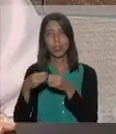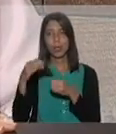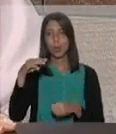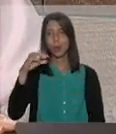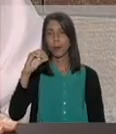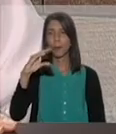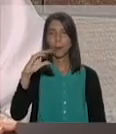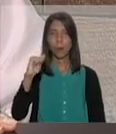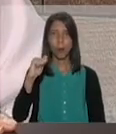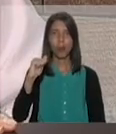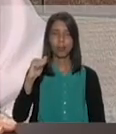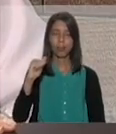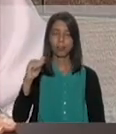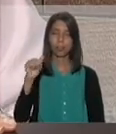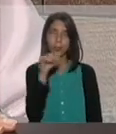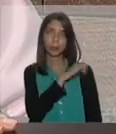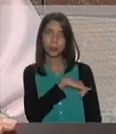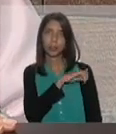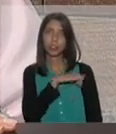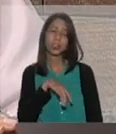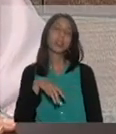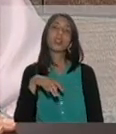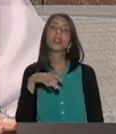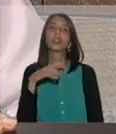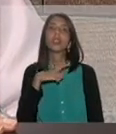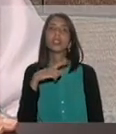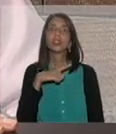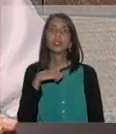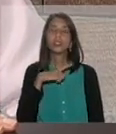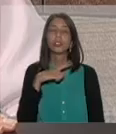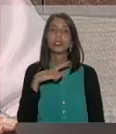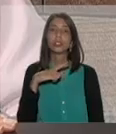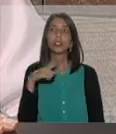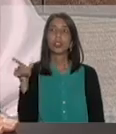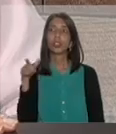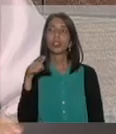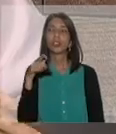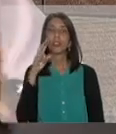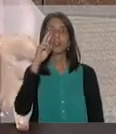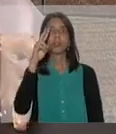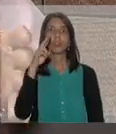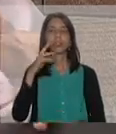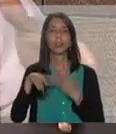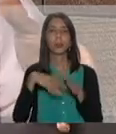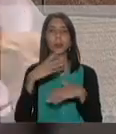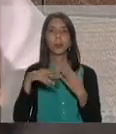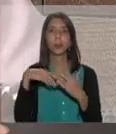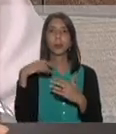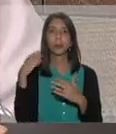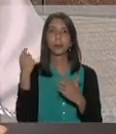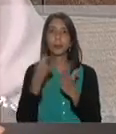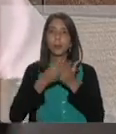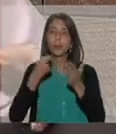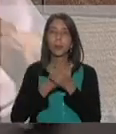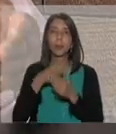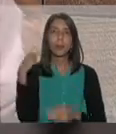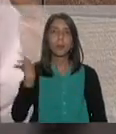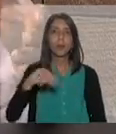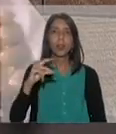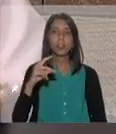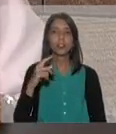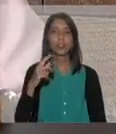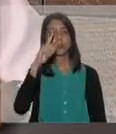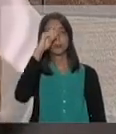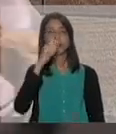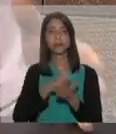morei, que foi na Moca, né, ali na Zona Leste, e tinha um tal de Vanderlei no grupo, que era o mais forte da turma, e de repente resolvia